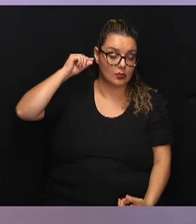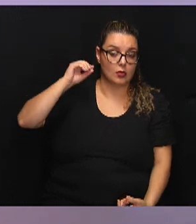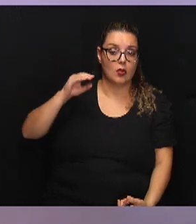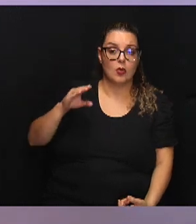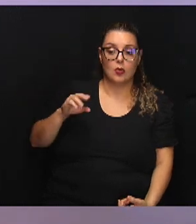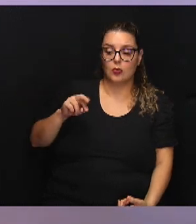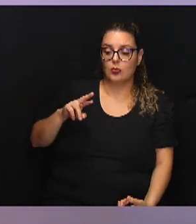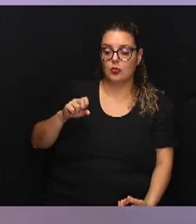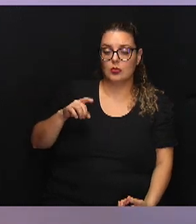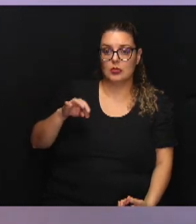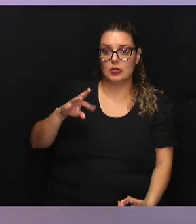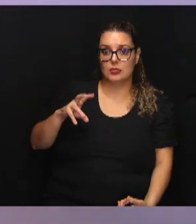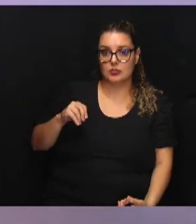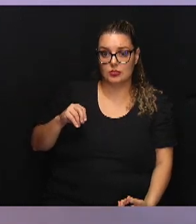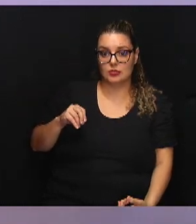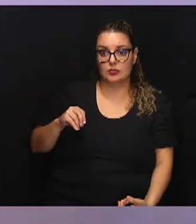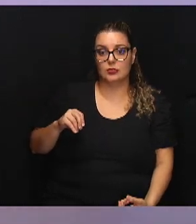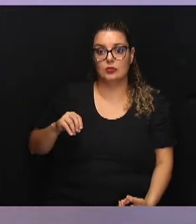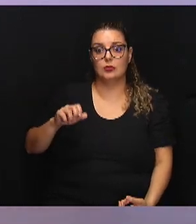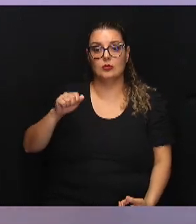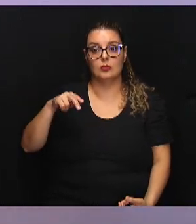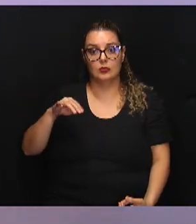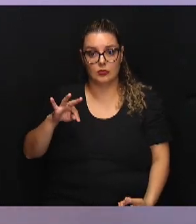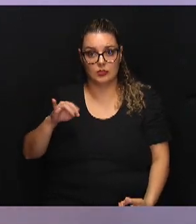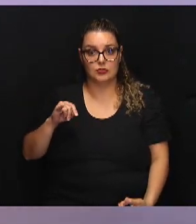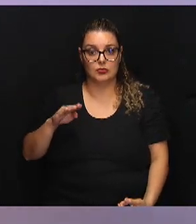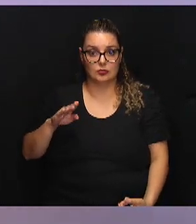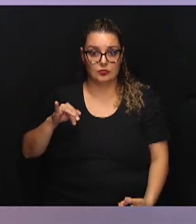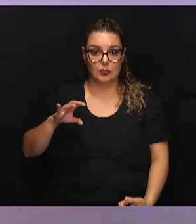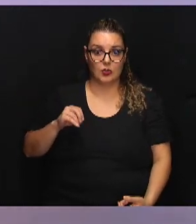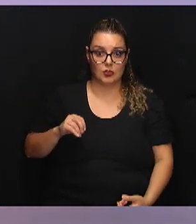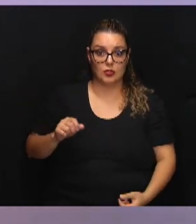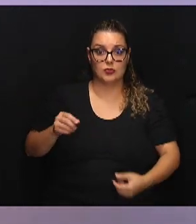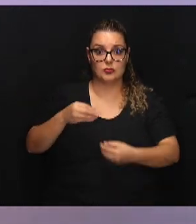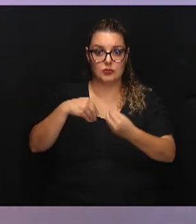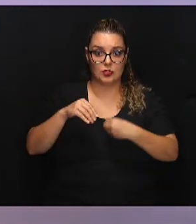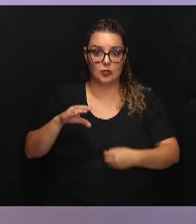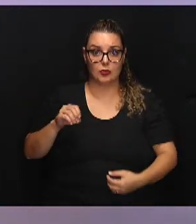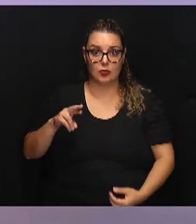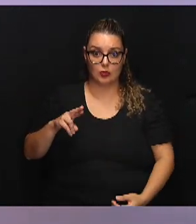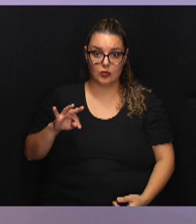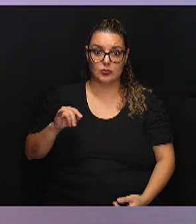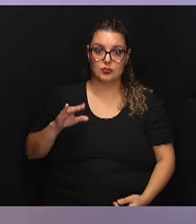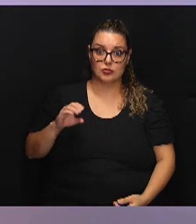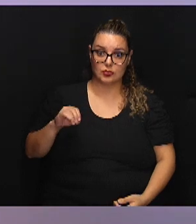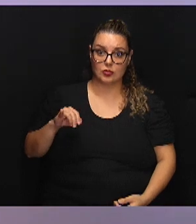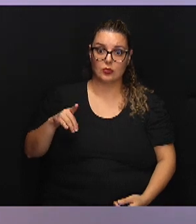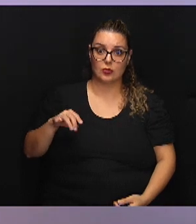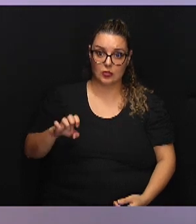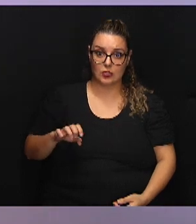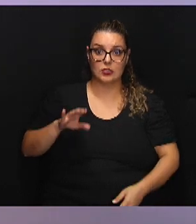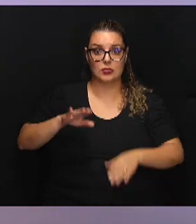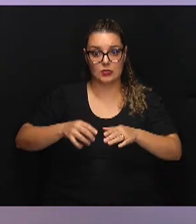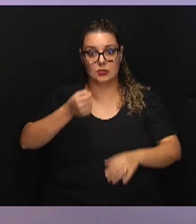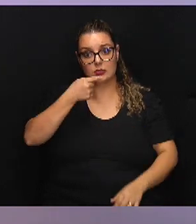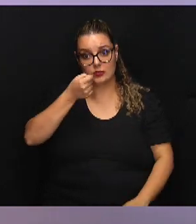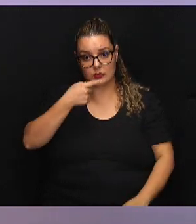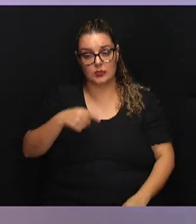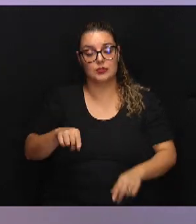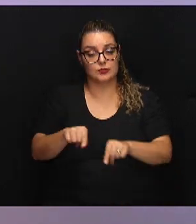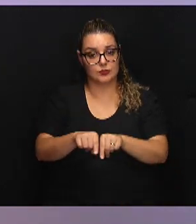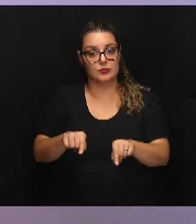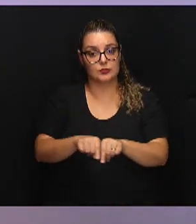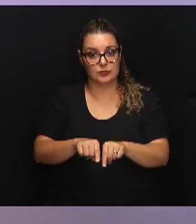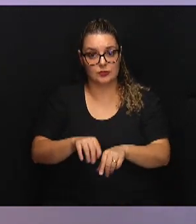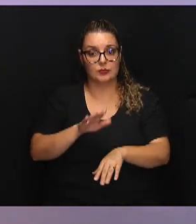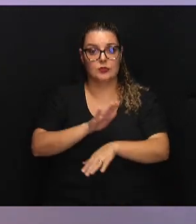também, um curativo com antibiótico corticoide lá dentro, e às vezes também medicação por boca, para ajudar